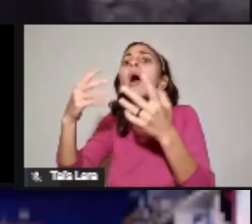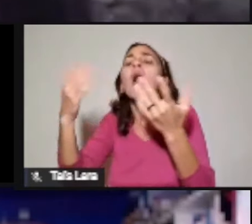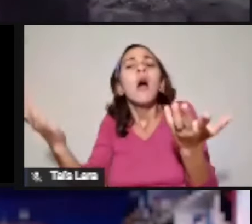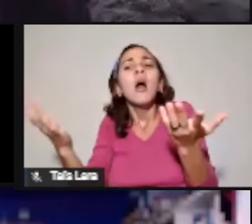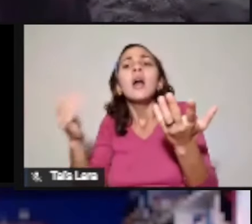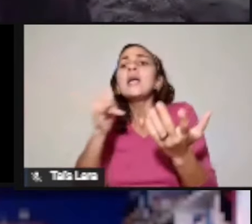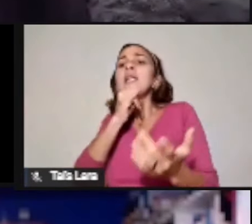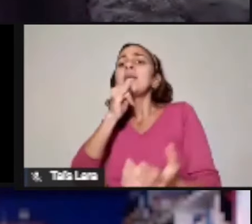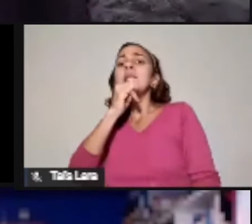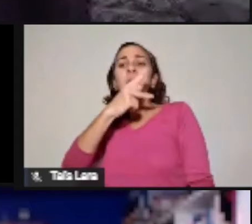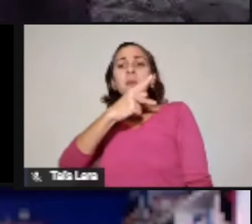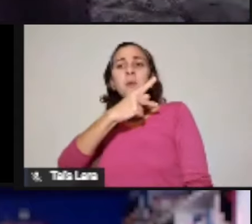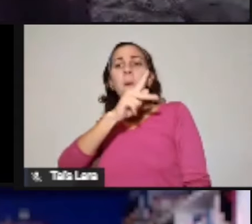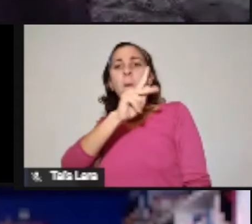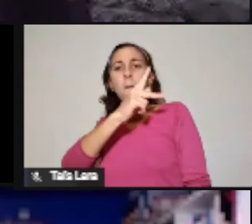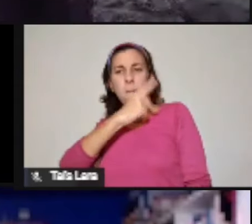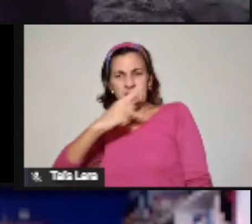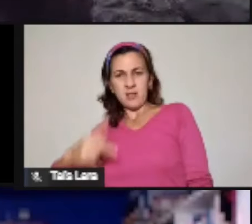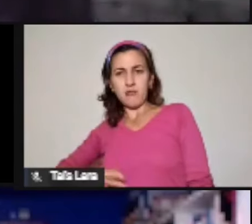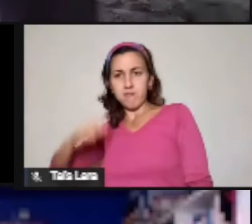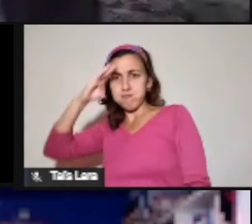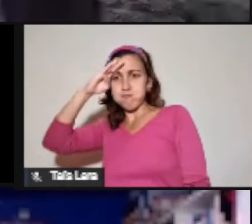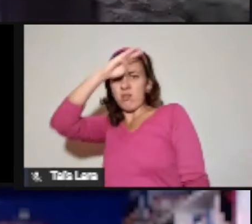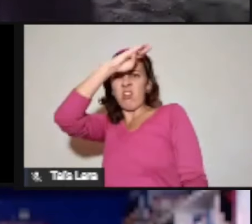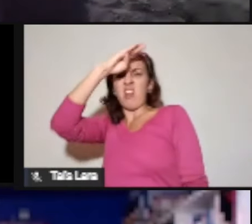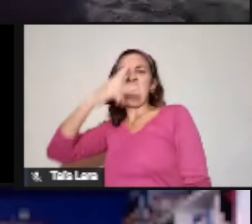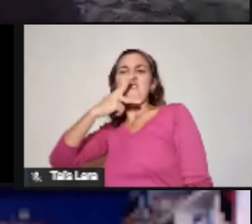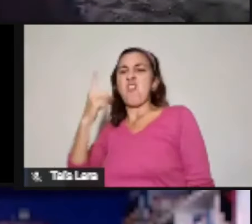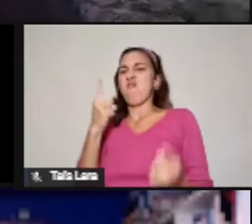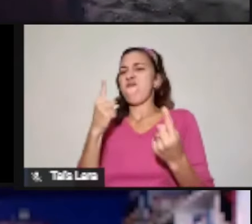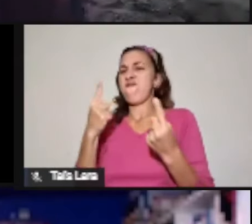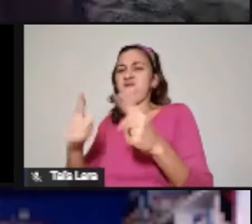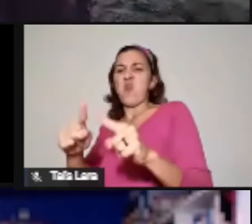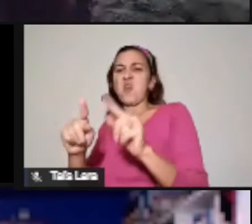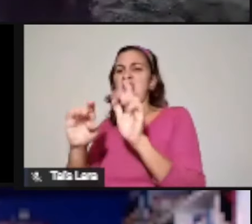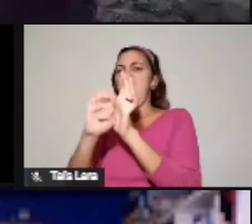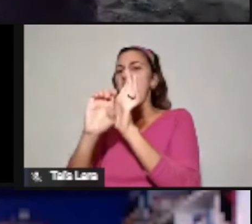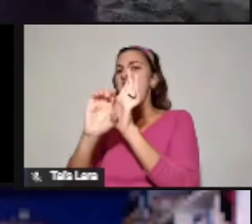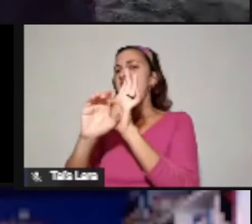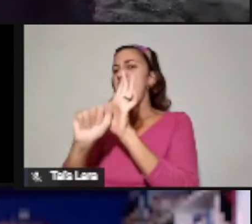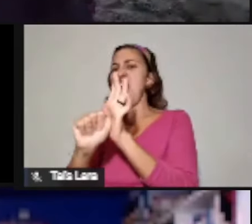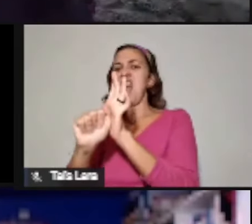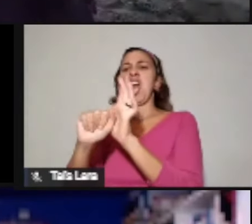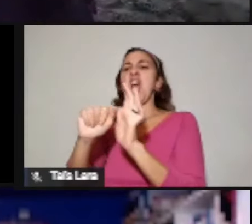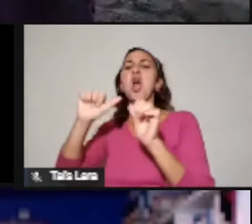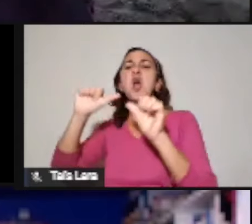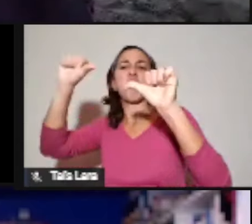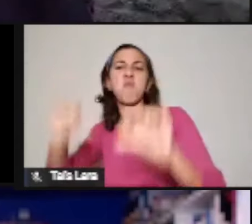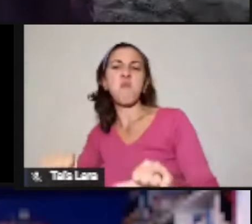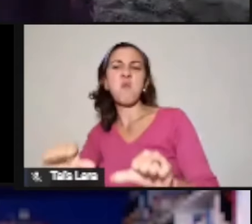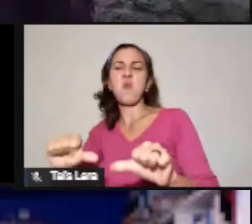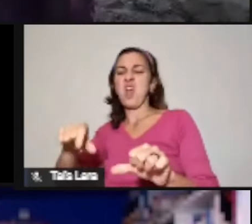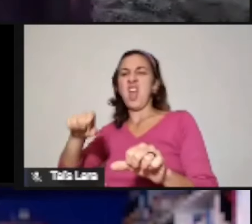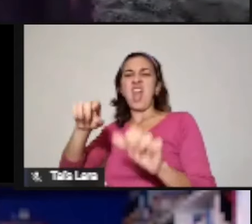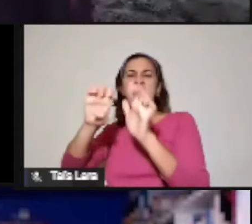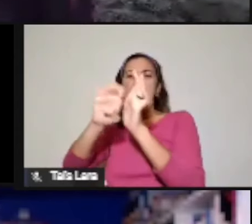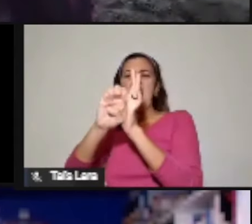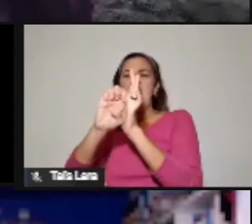o Estatuto da Criança e do Adolescente, porque o Estatuto faz a criança e adolescente virarem vagabundo, e não é nada disso,